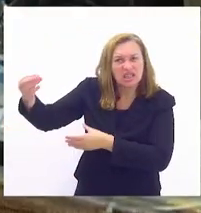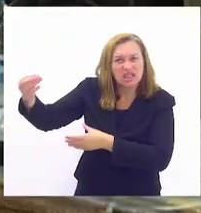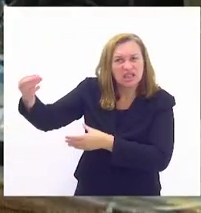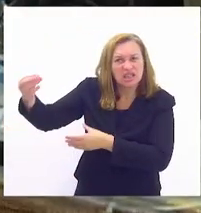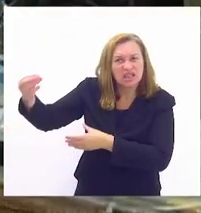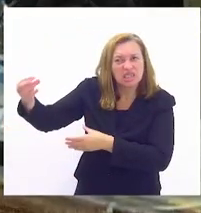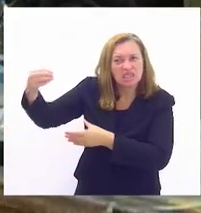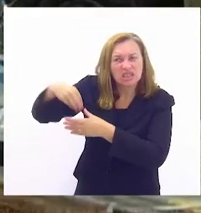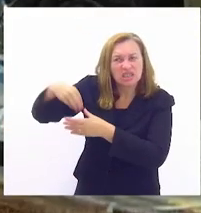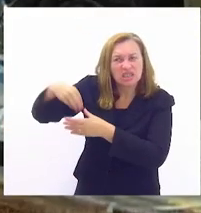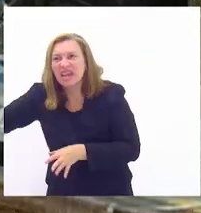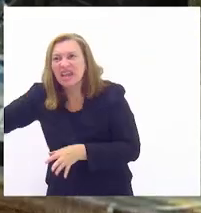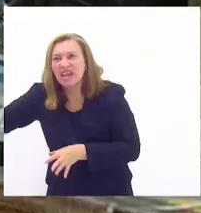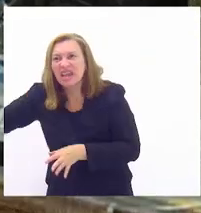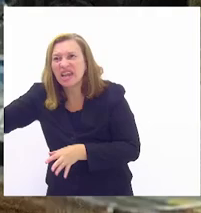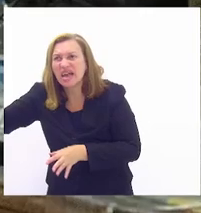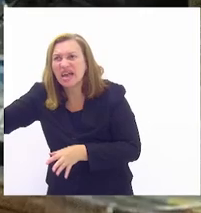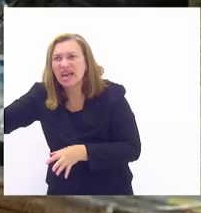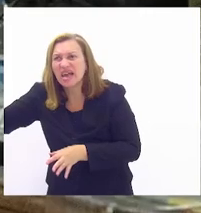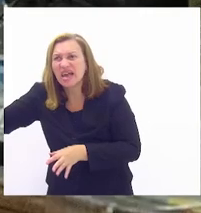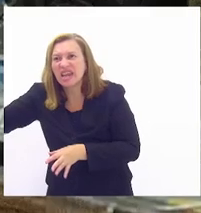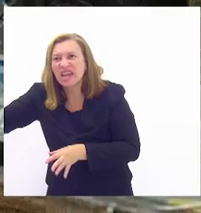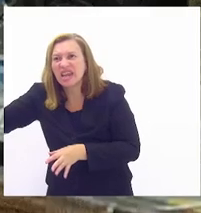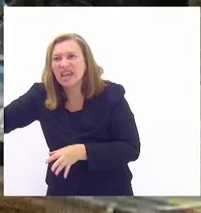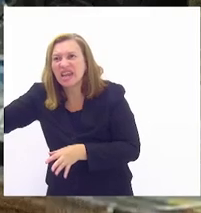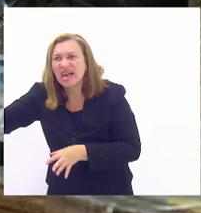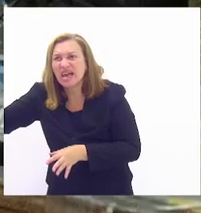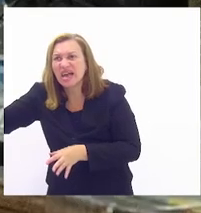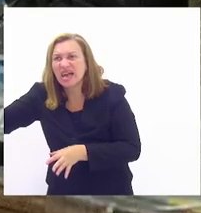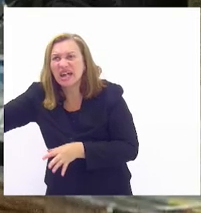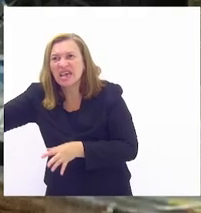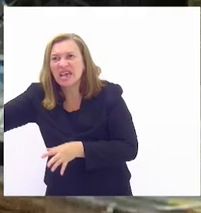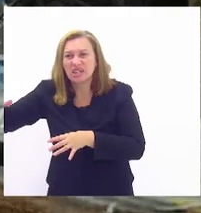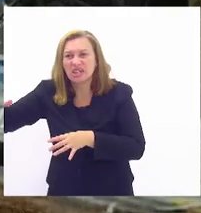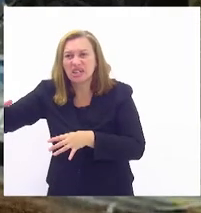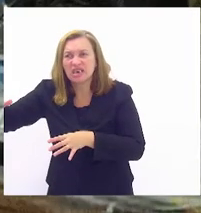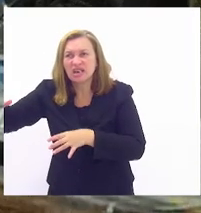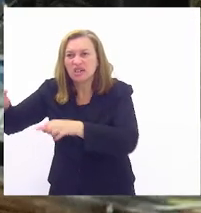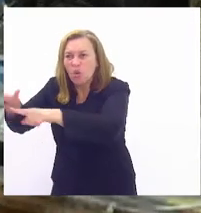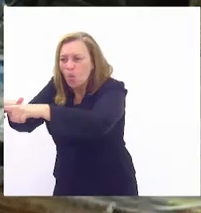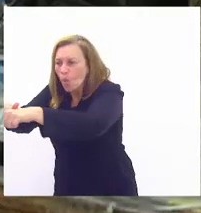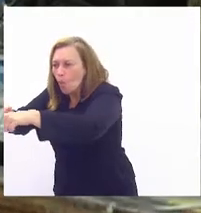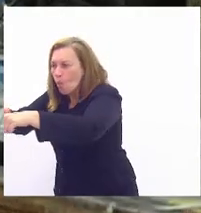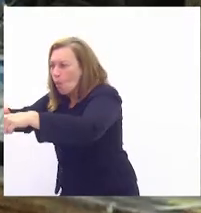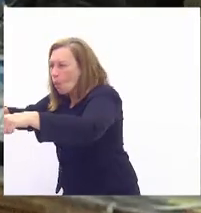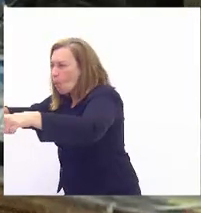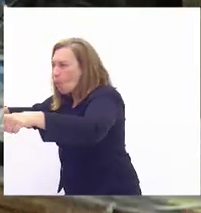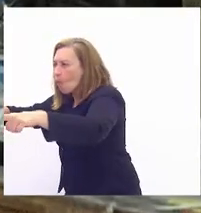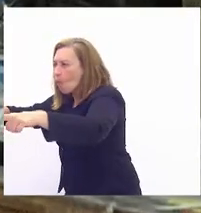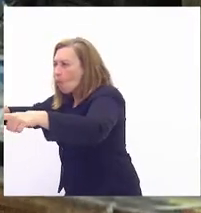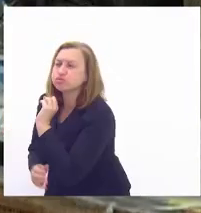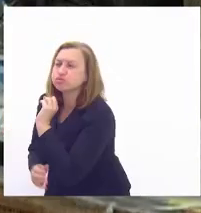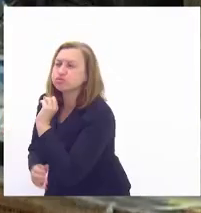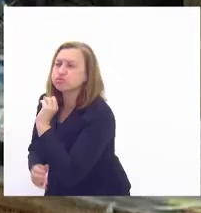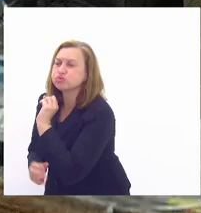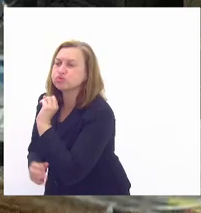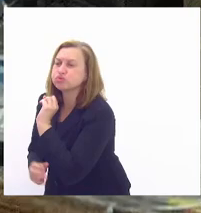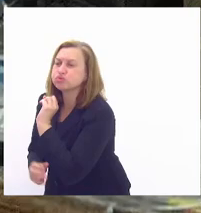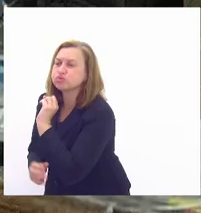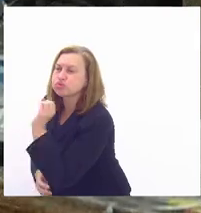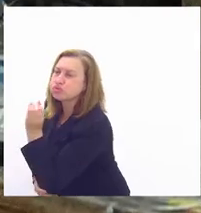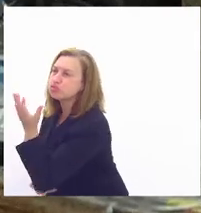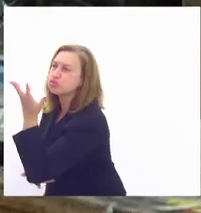dentro da Barreira Cravo, por favor, pegue aquela área, faz um plantio de árvore naquilo ali, tudo ali, faz um parque naquilo